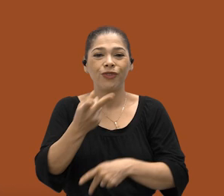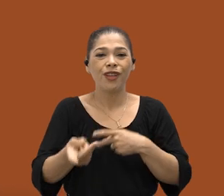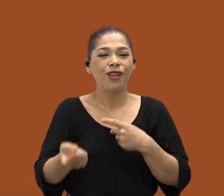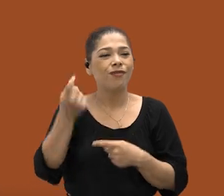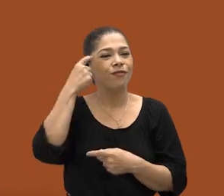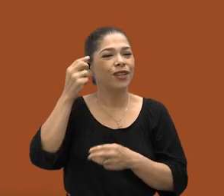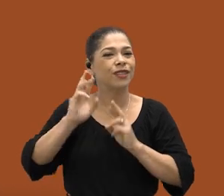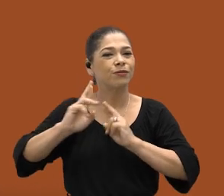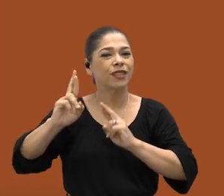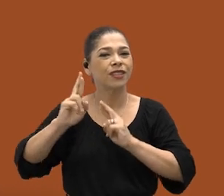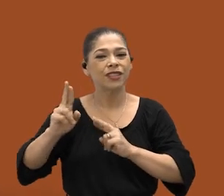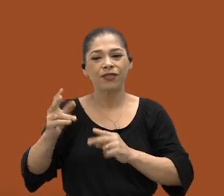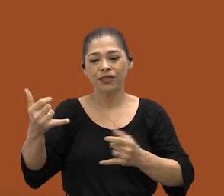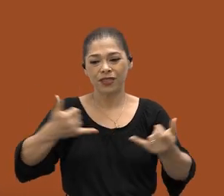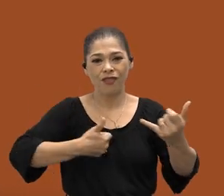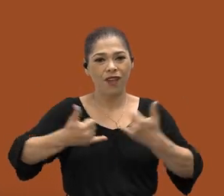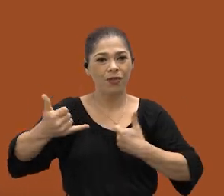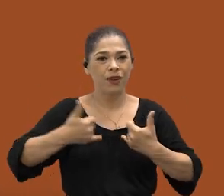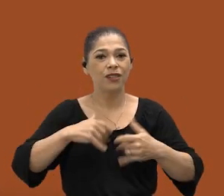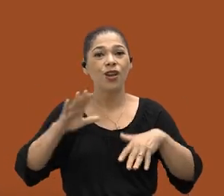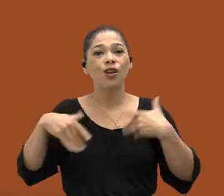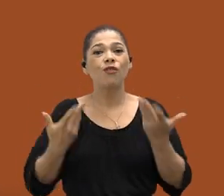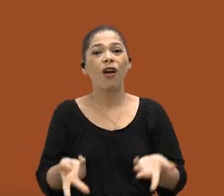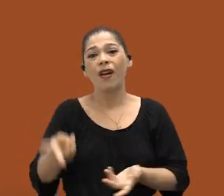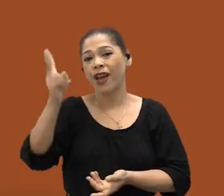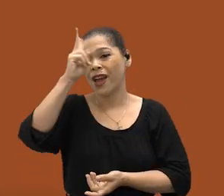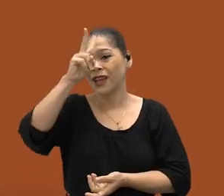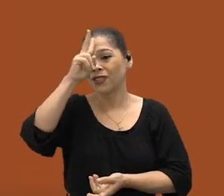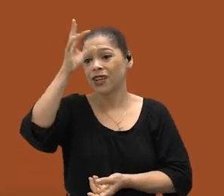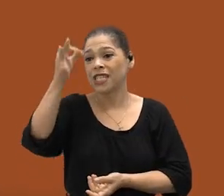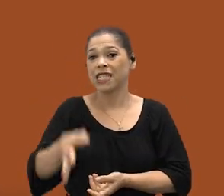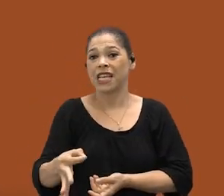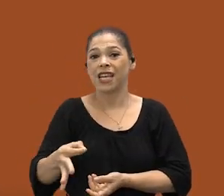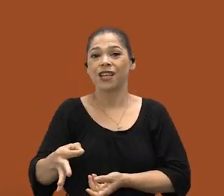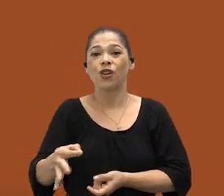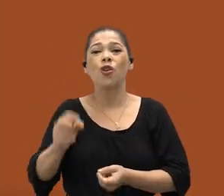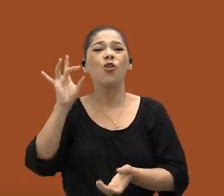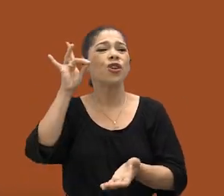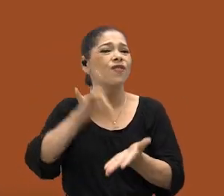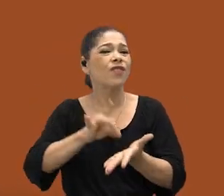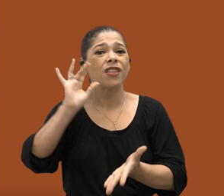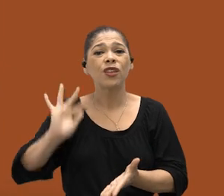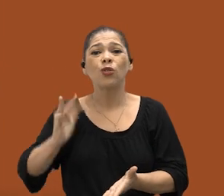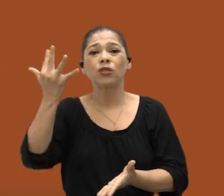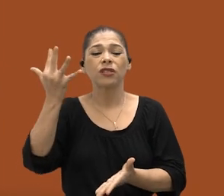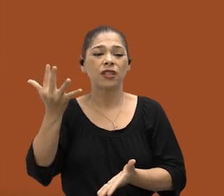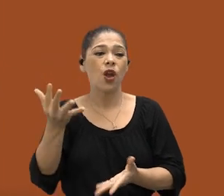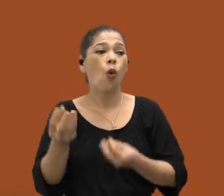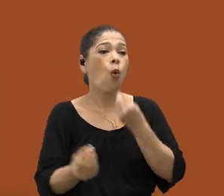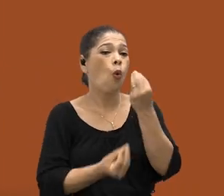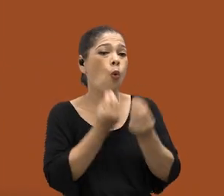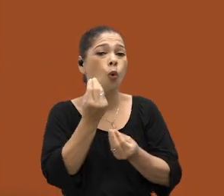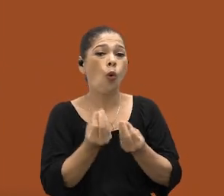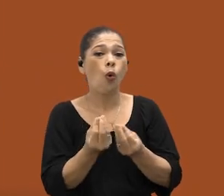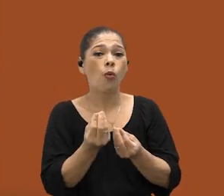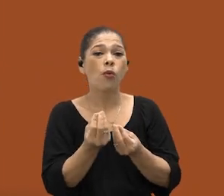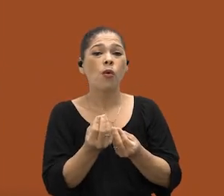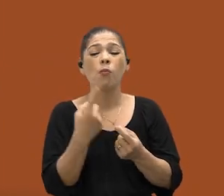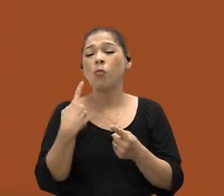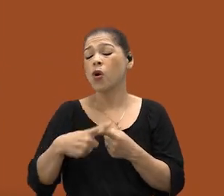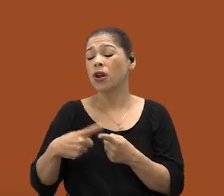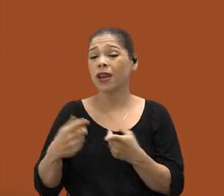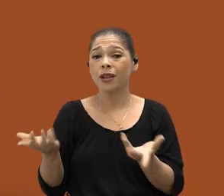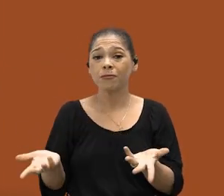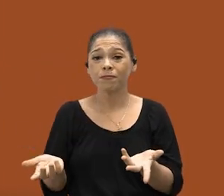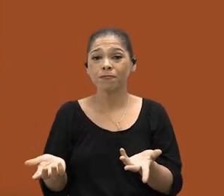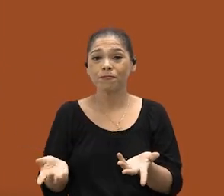tem a expectativa de que você diga para eles Qual é a história certa o que foi que realmente aconteceu e como é que foi assim